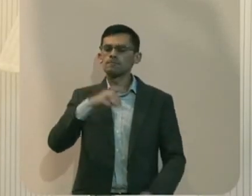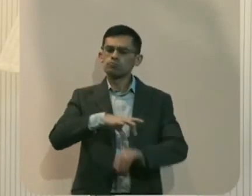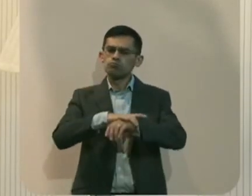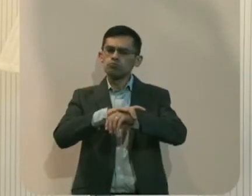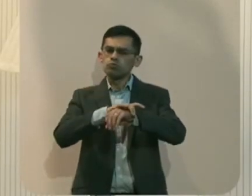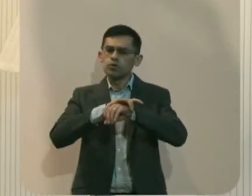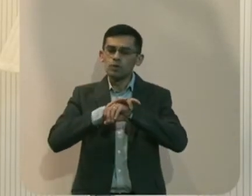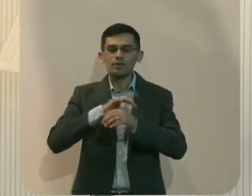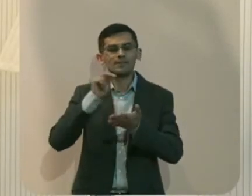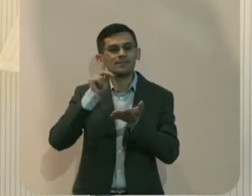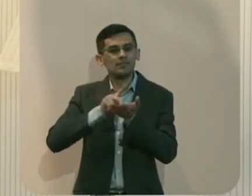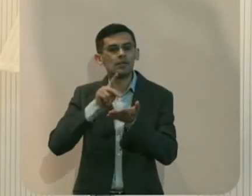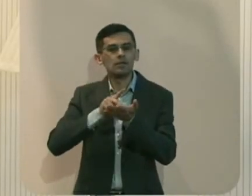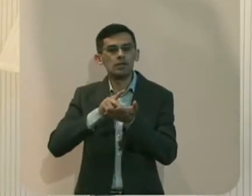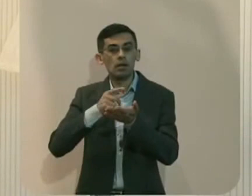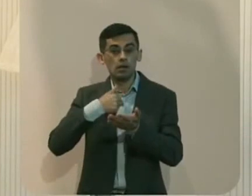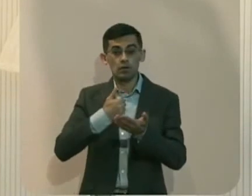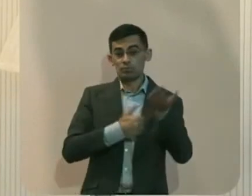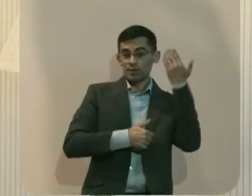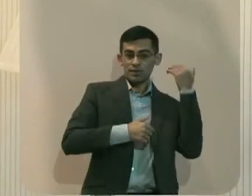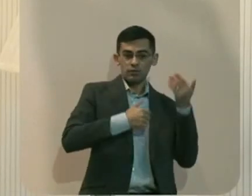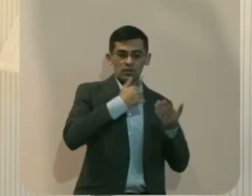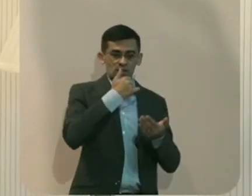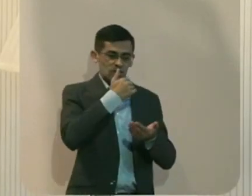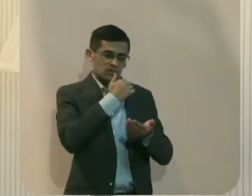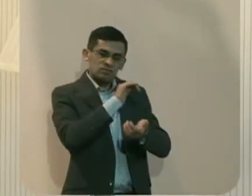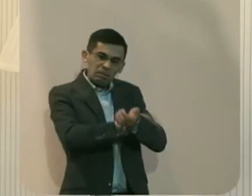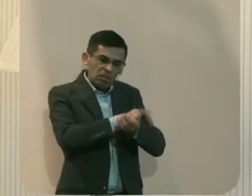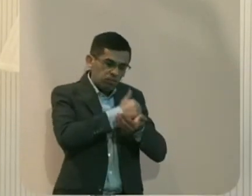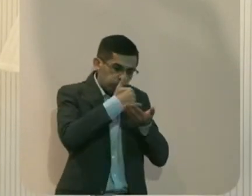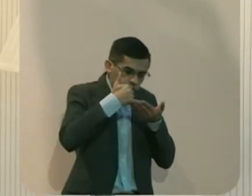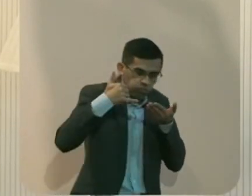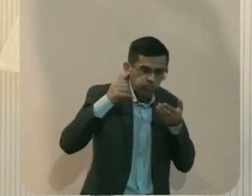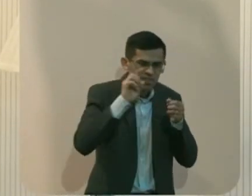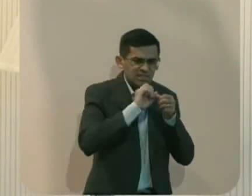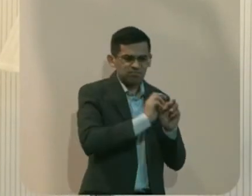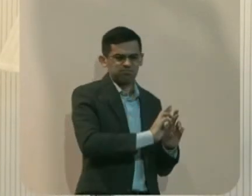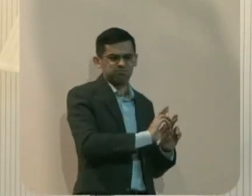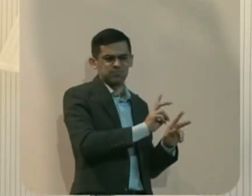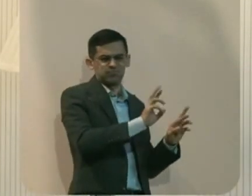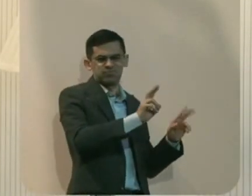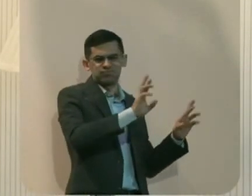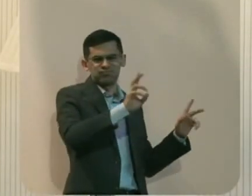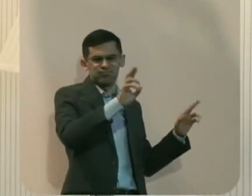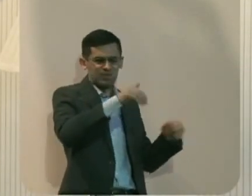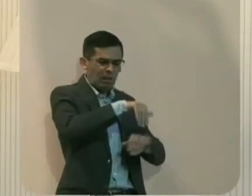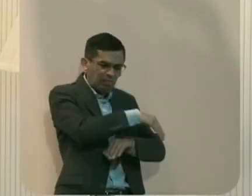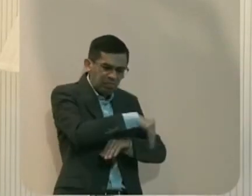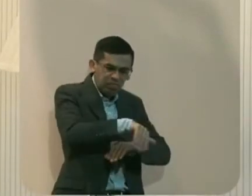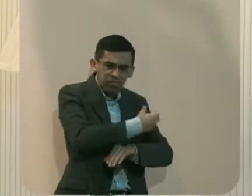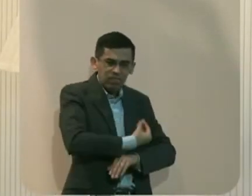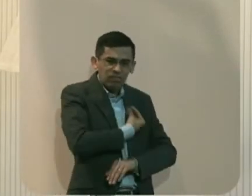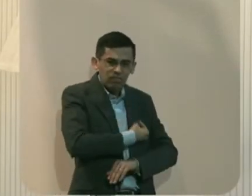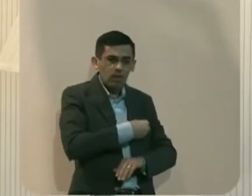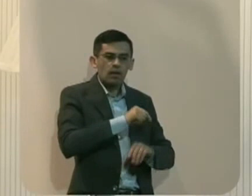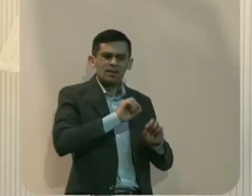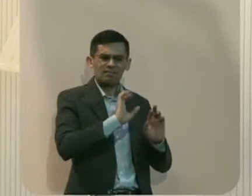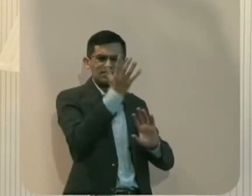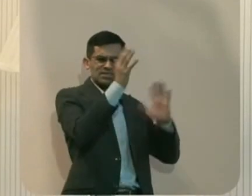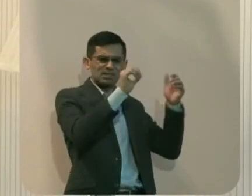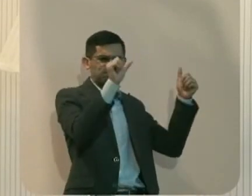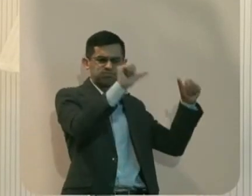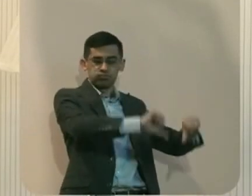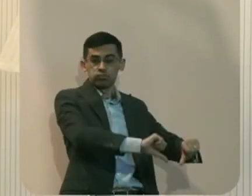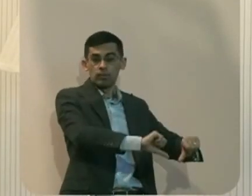propriedade. Ela disse assim, eu estava envolvido em drogas, eu fazia isso, fazia aquilo, estava numa situação de rua, estava tanta coisa acontecendo na